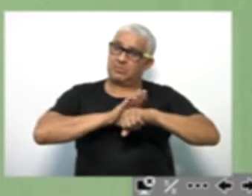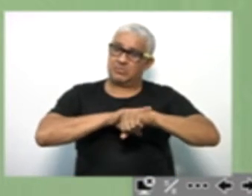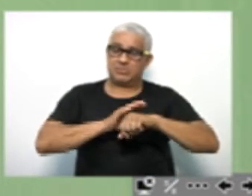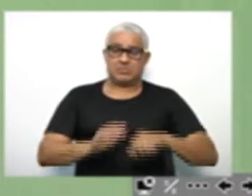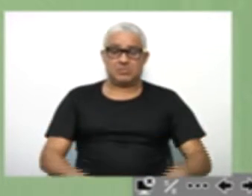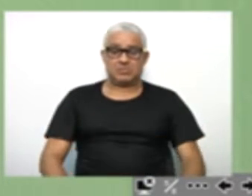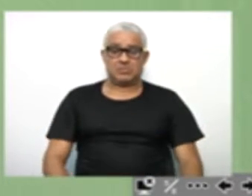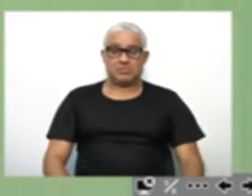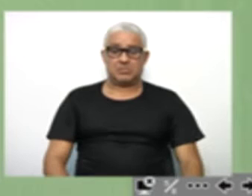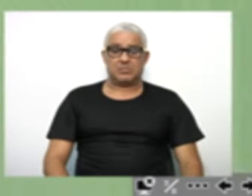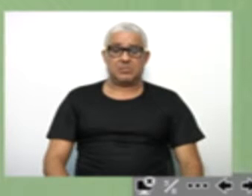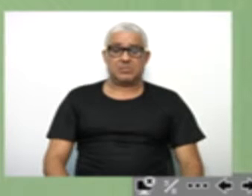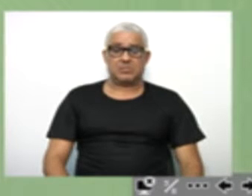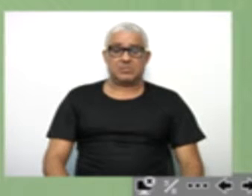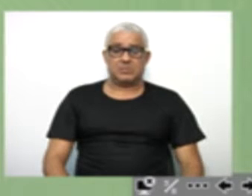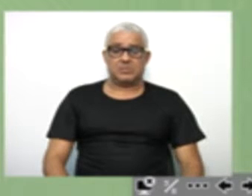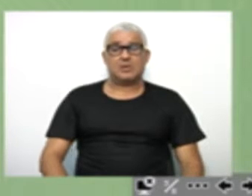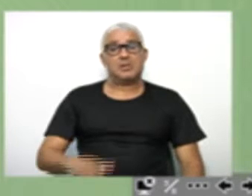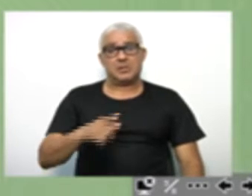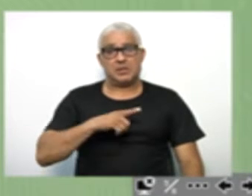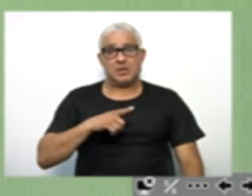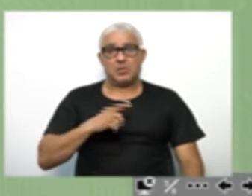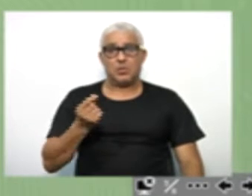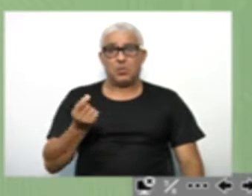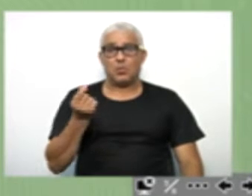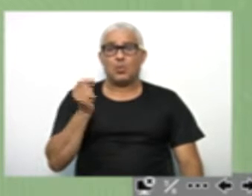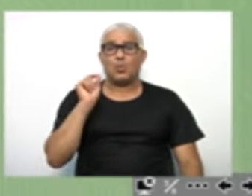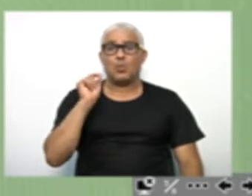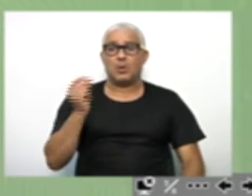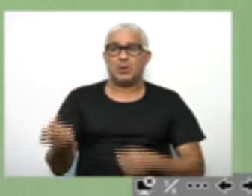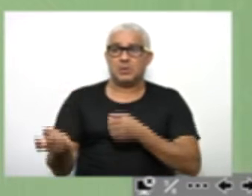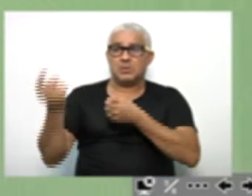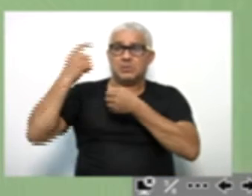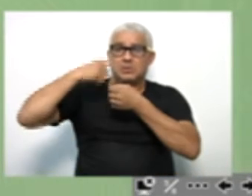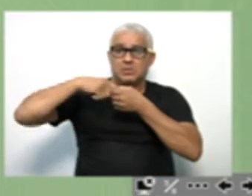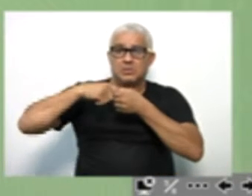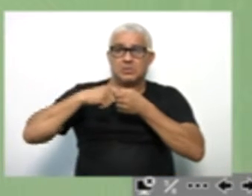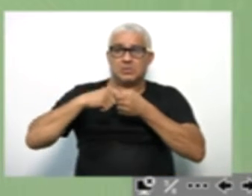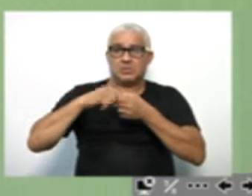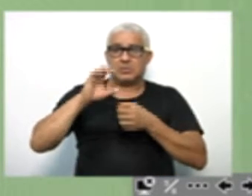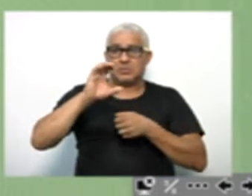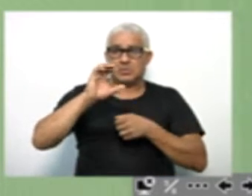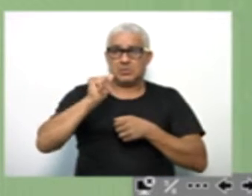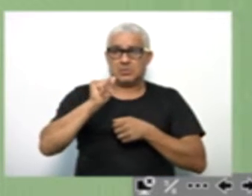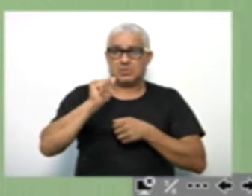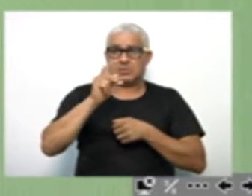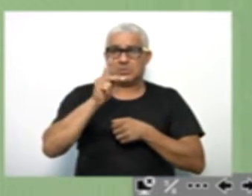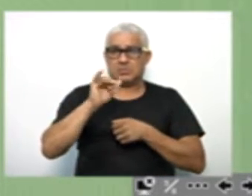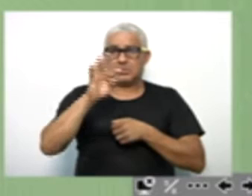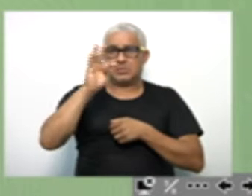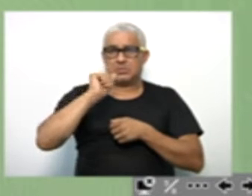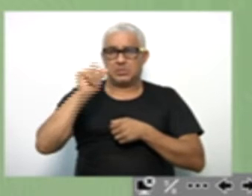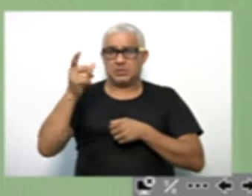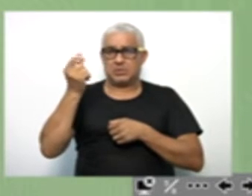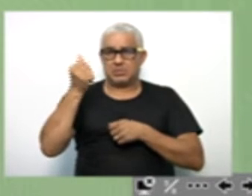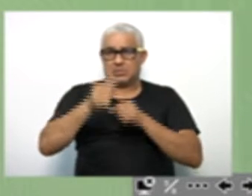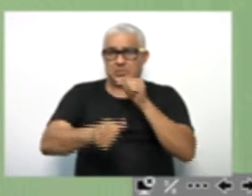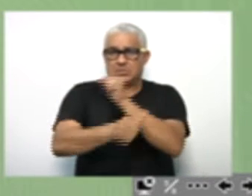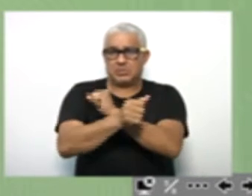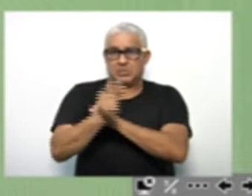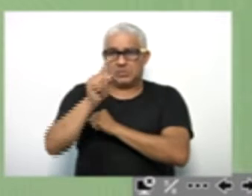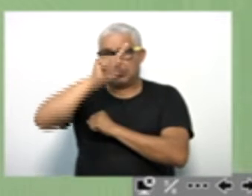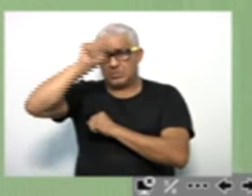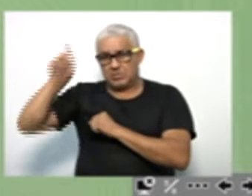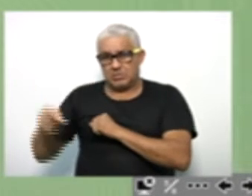que eu vou ter de retorno em relação ao capital que eu invisto. Invisto R$1 milhão